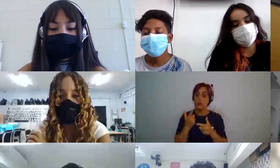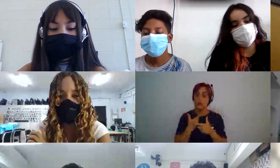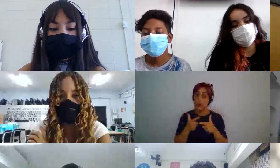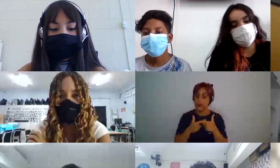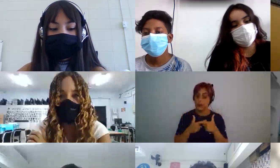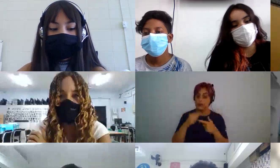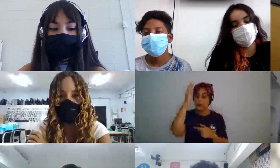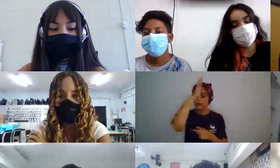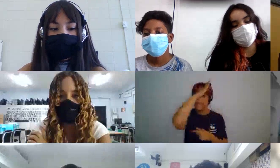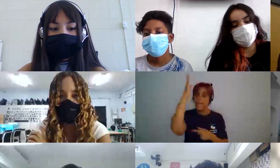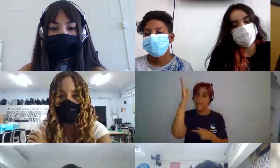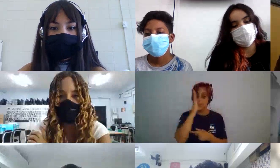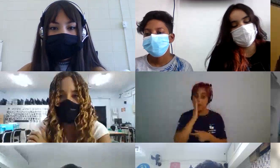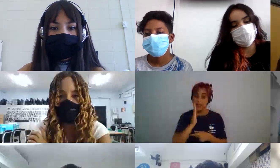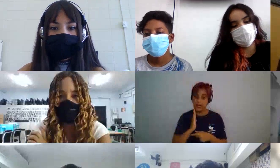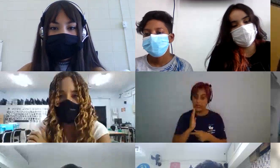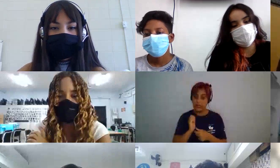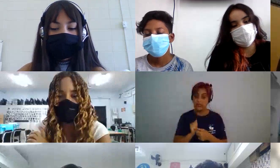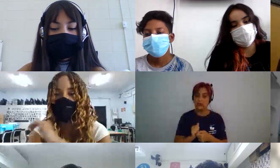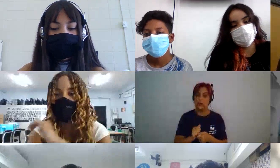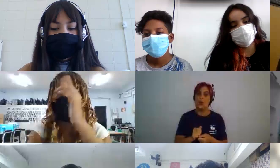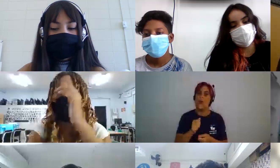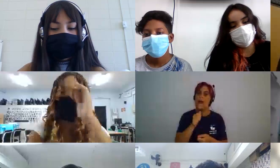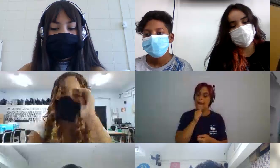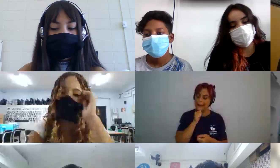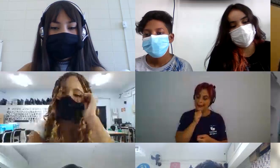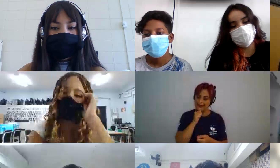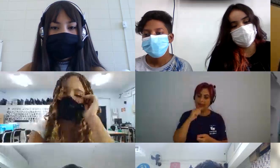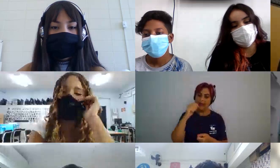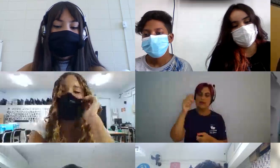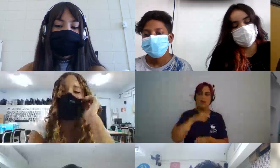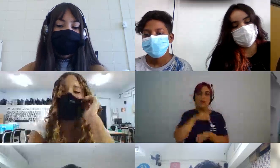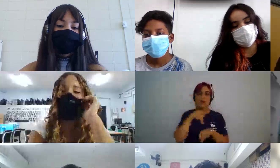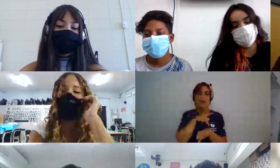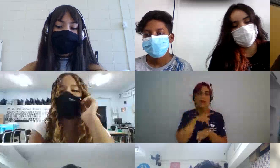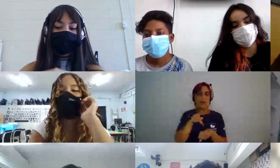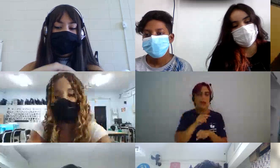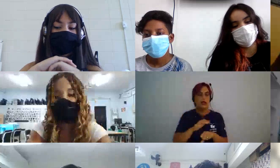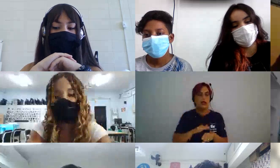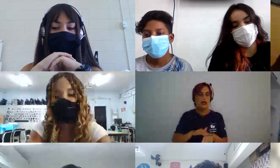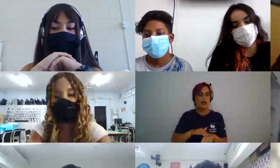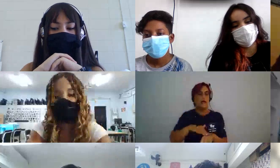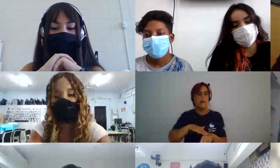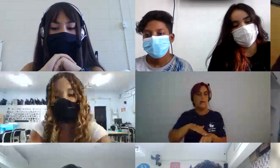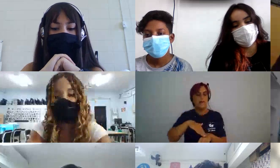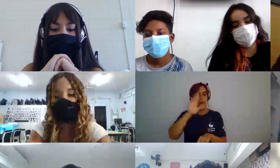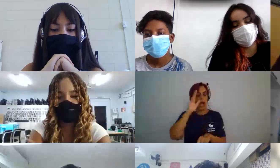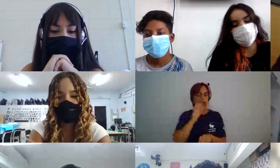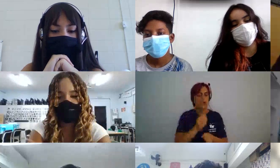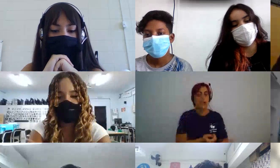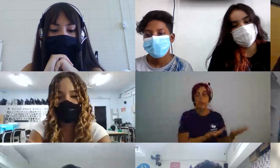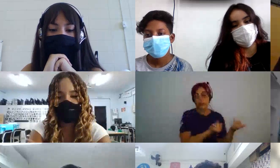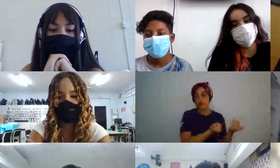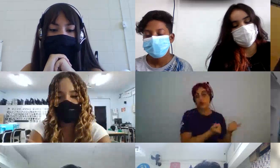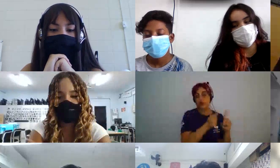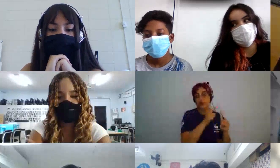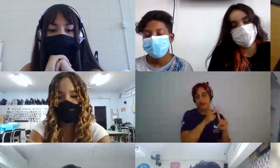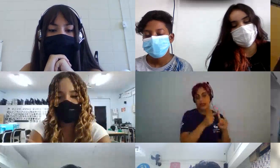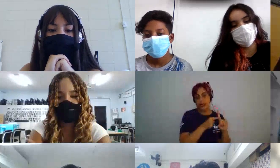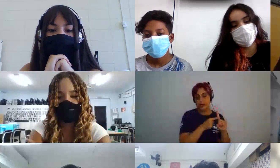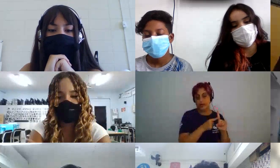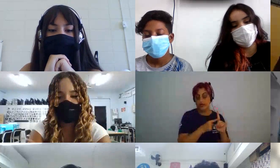Brasil, turma, o Brasil ainda é um dos países que tem mais gravidez na adolescência. Eu vou